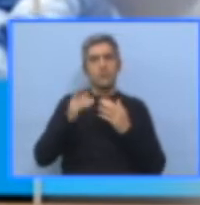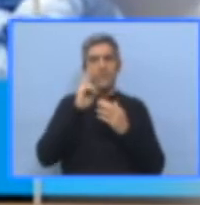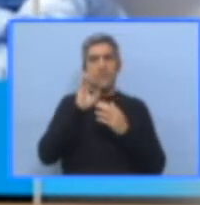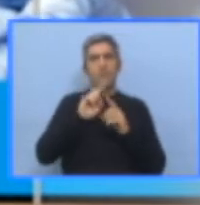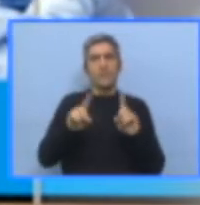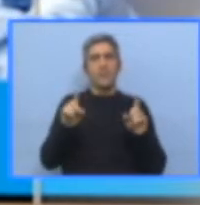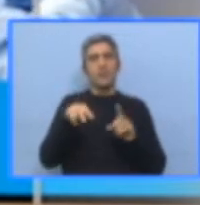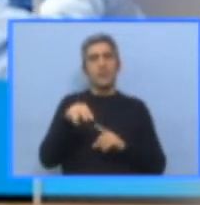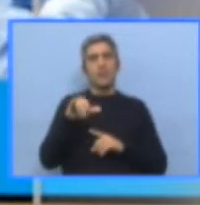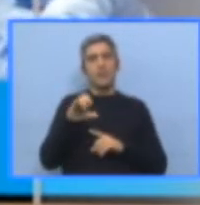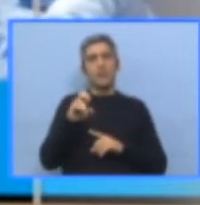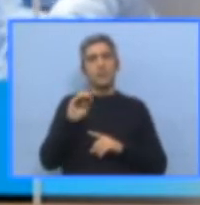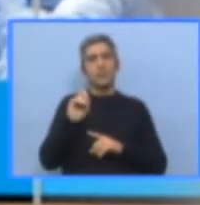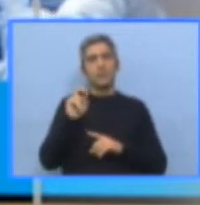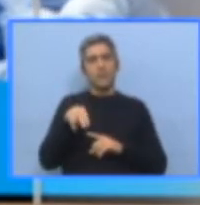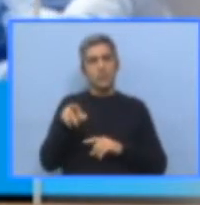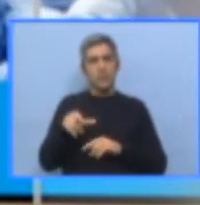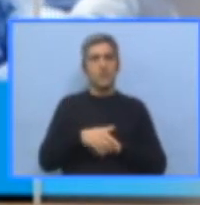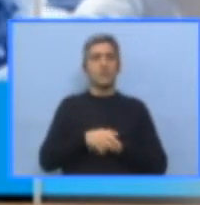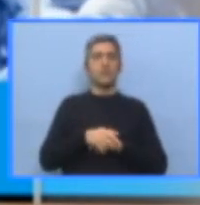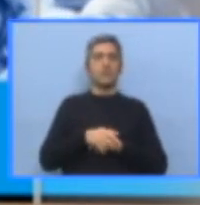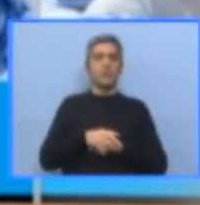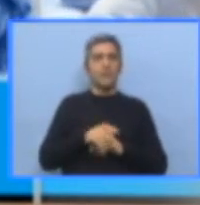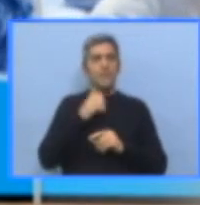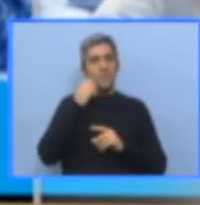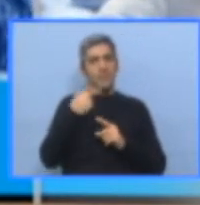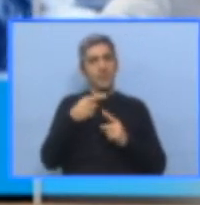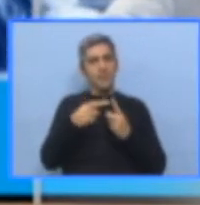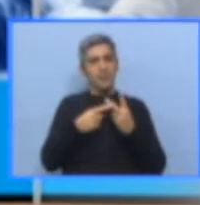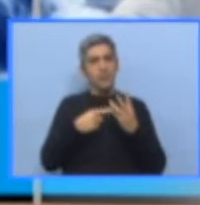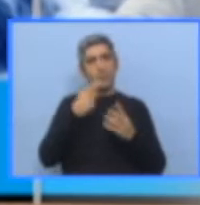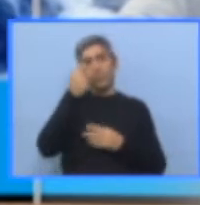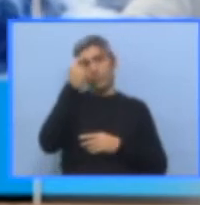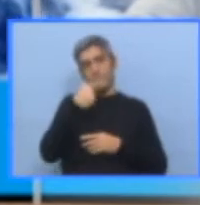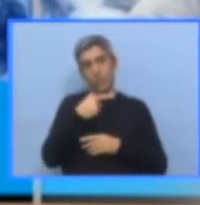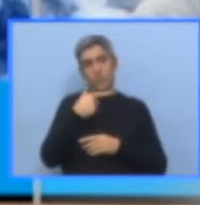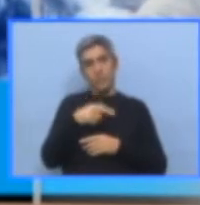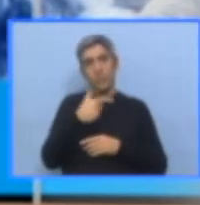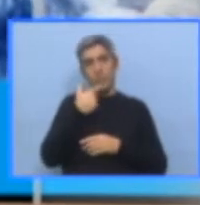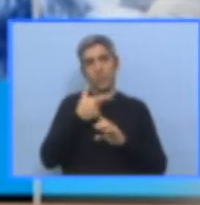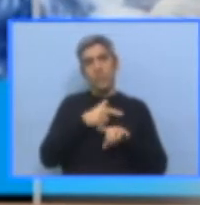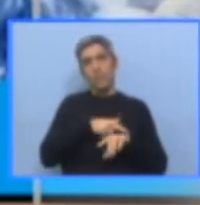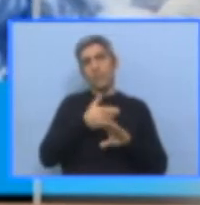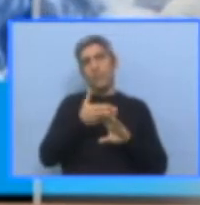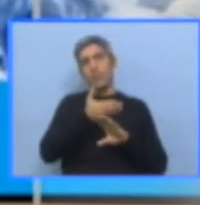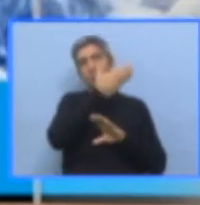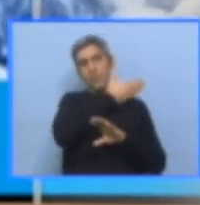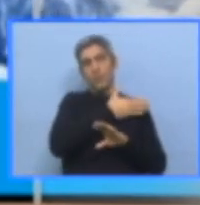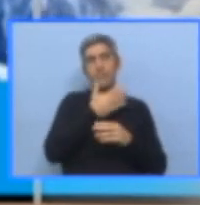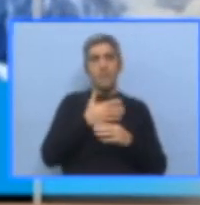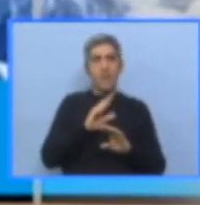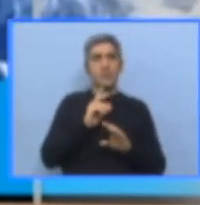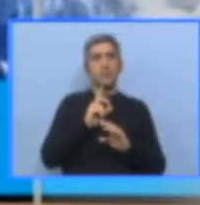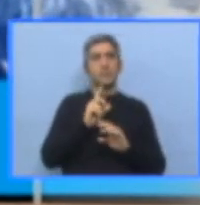Nixon. Tudo isso está ali no filme e, embora seja uma história com muito tempo, acaba também